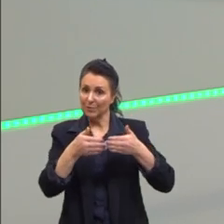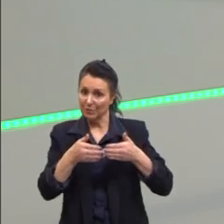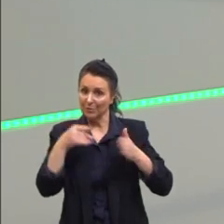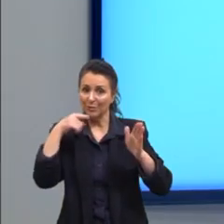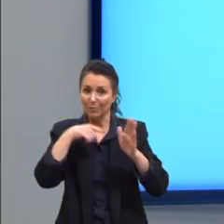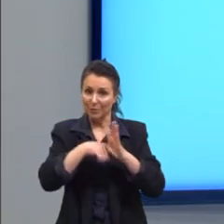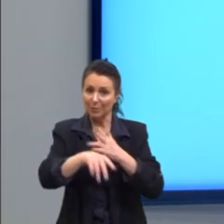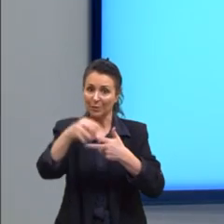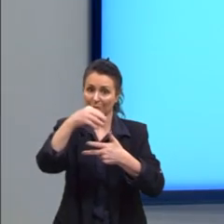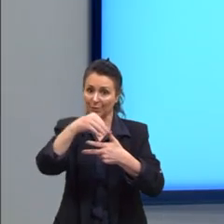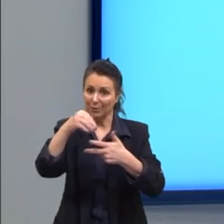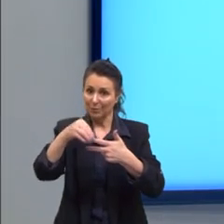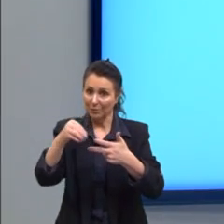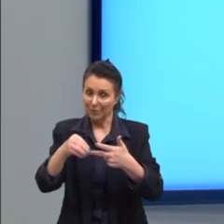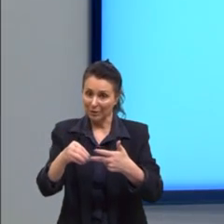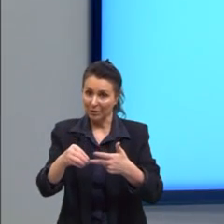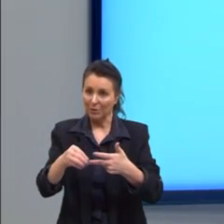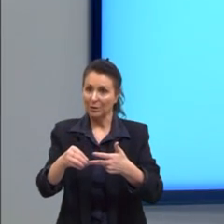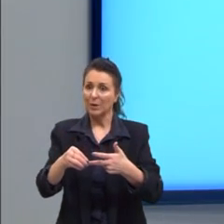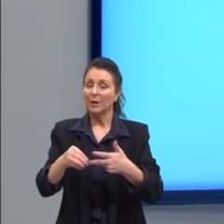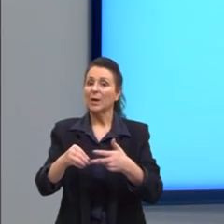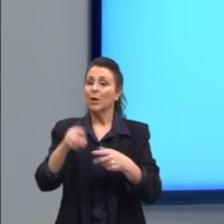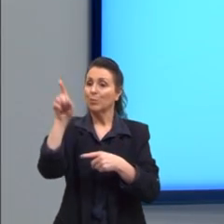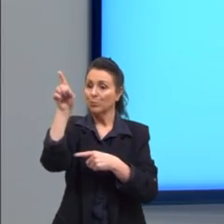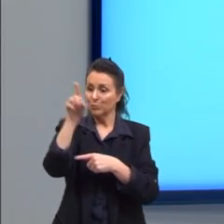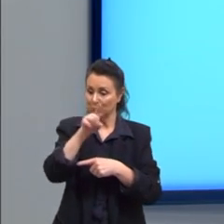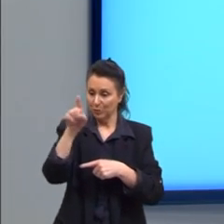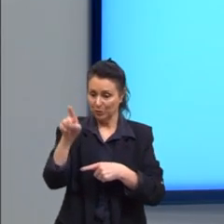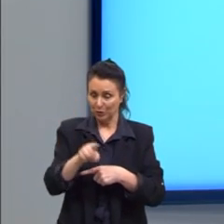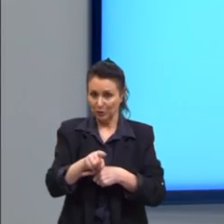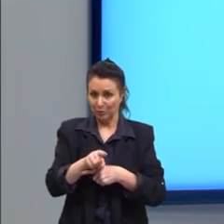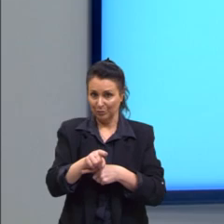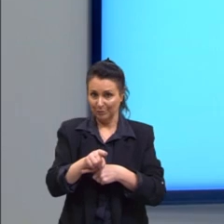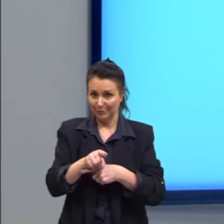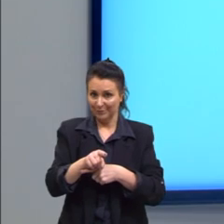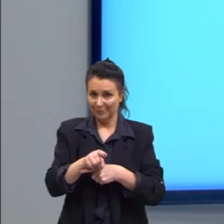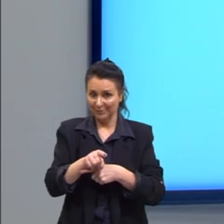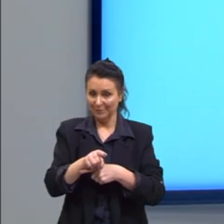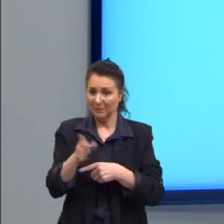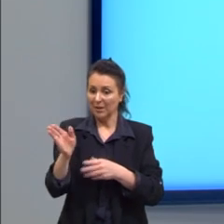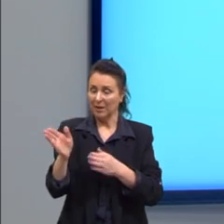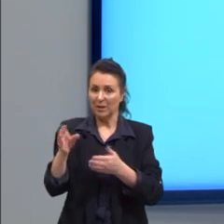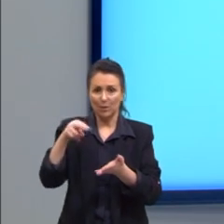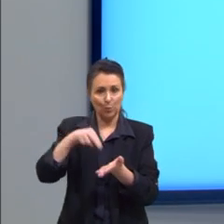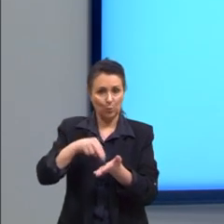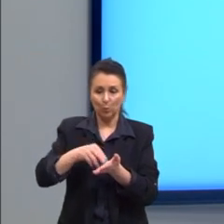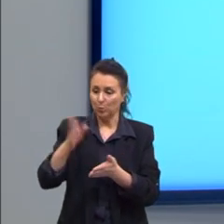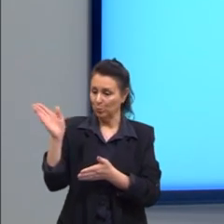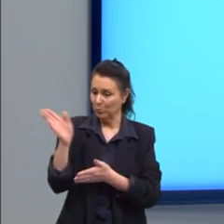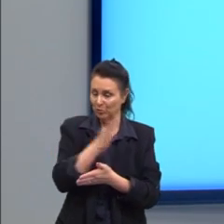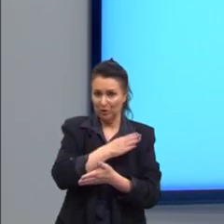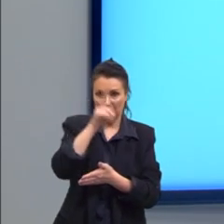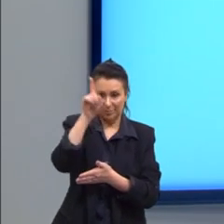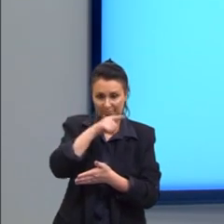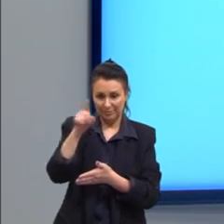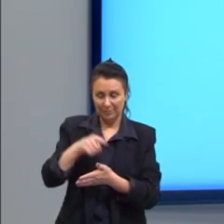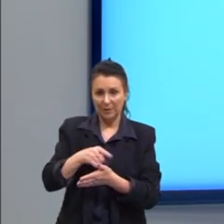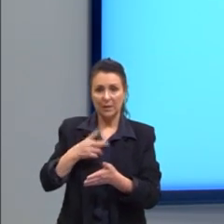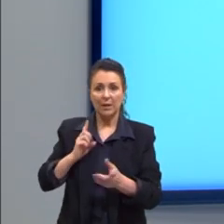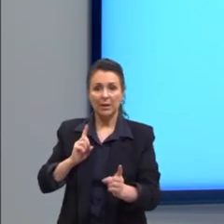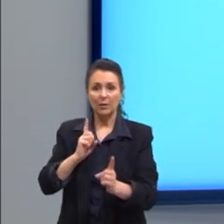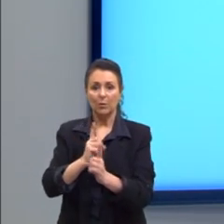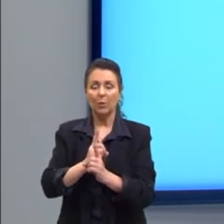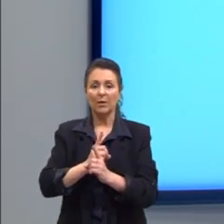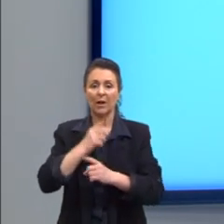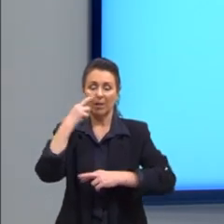então eu faço os cortes dos que estão do e os lados que se anulam né você era um se anulam aí